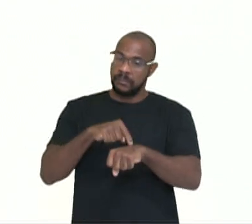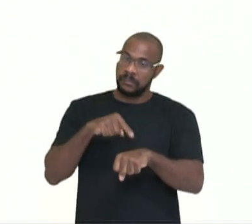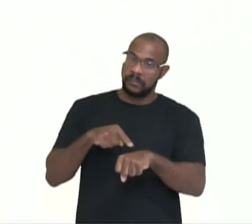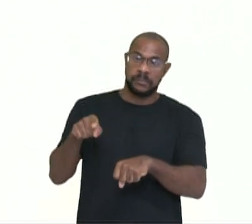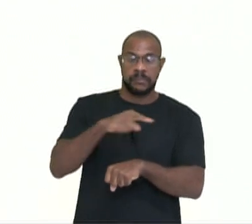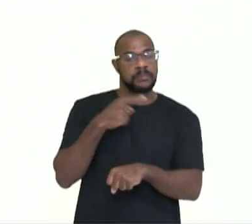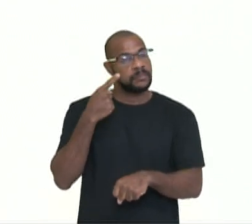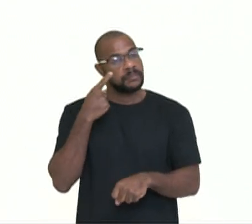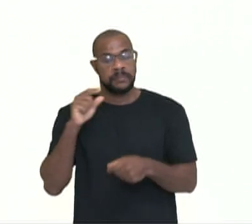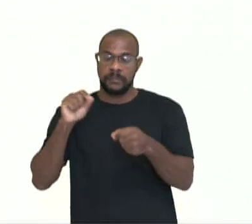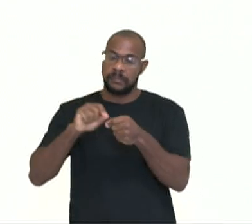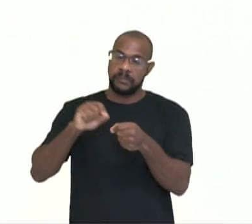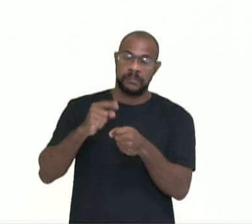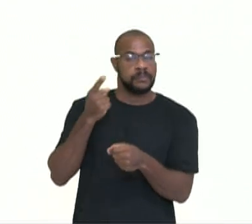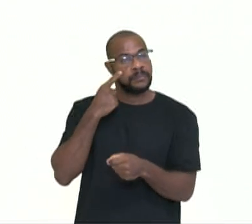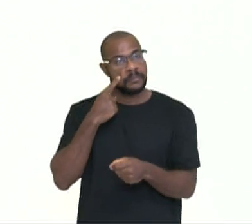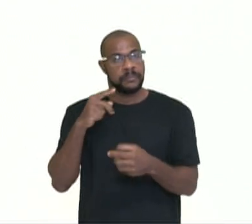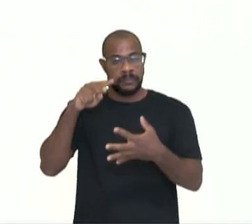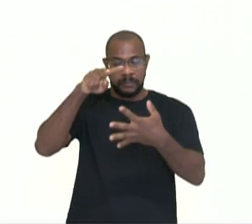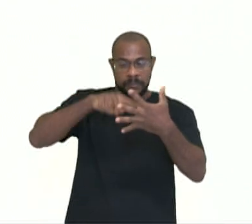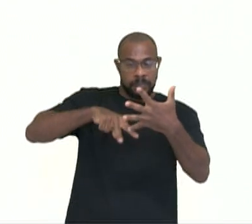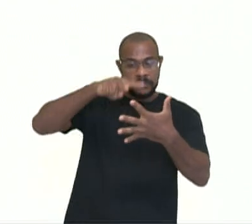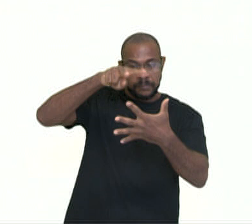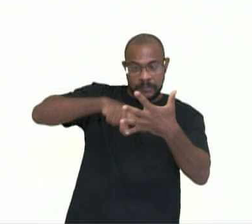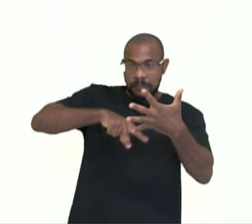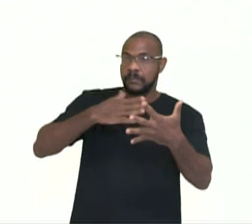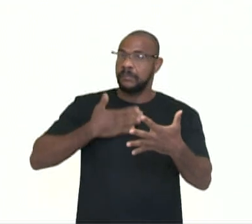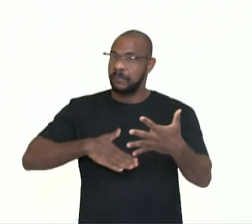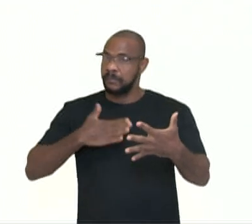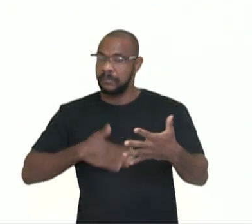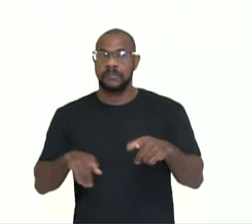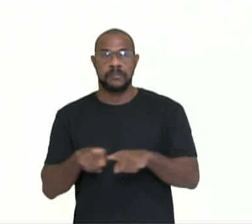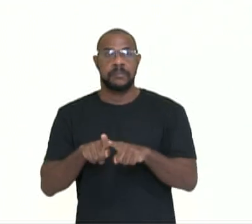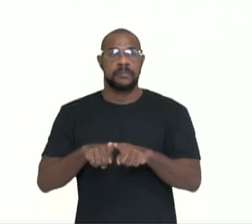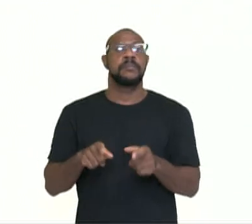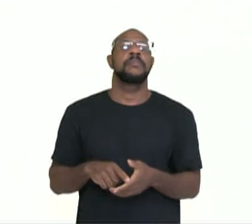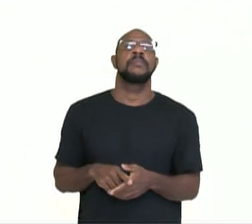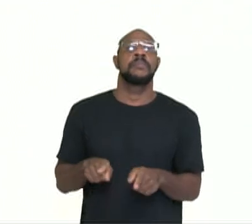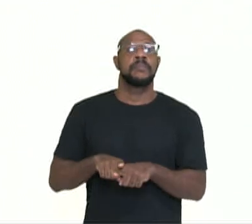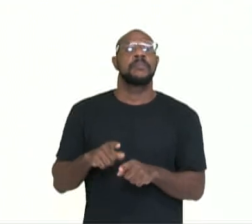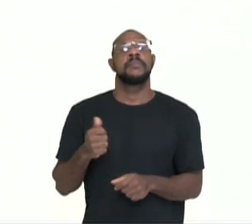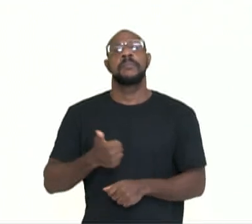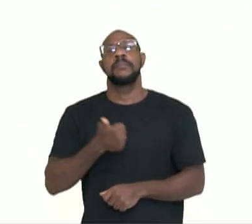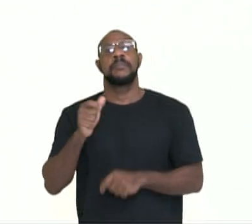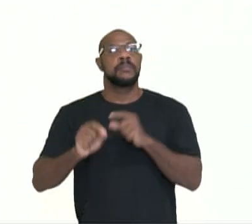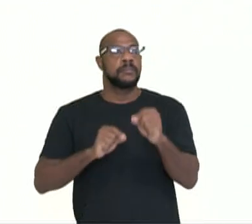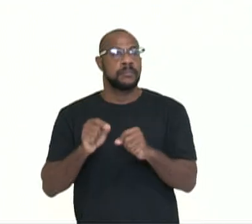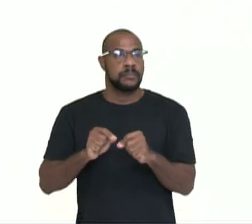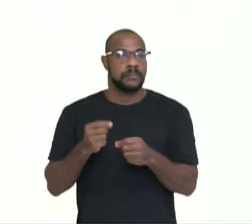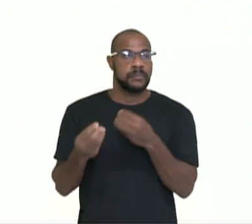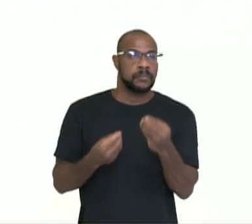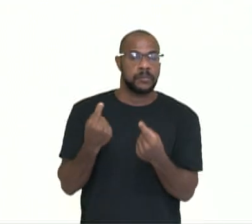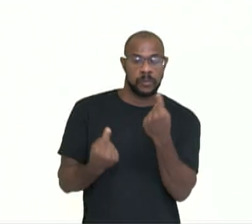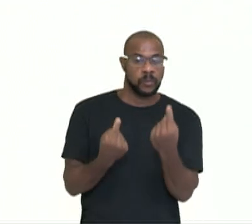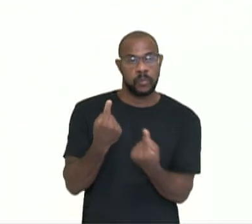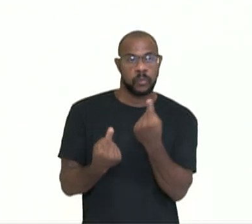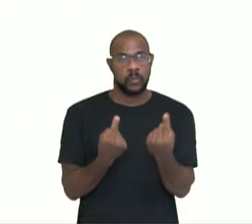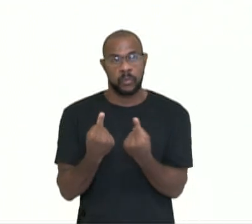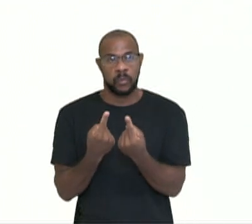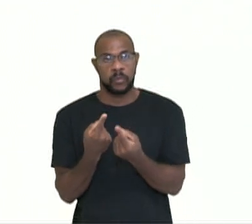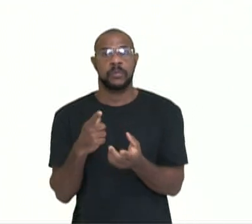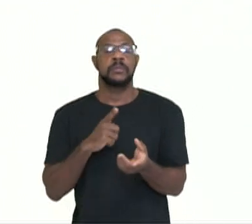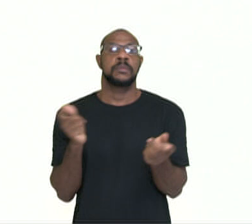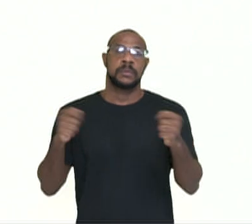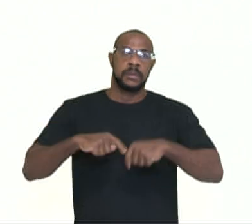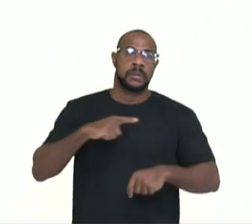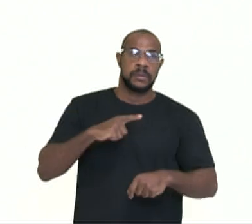para resolver, para fazer essa leitura cuidadosa e verificar, em primeiro de tudo, em qual quadrante esse ângulo